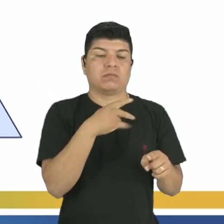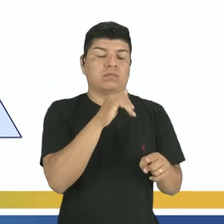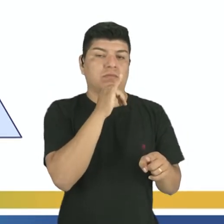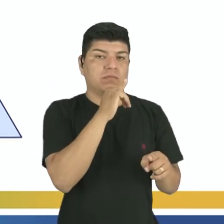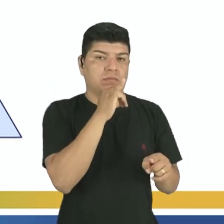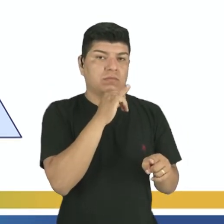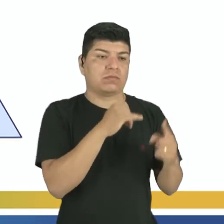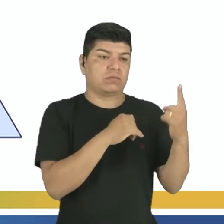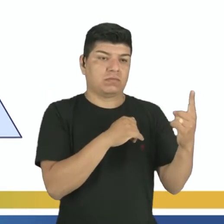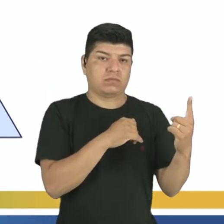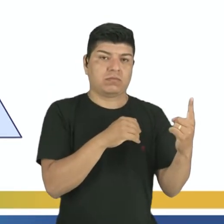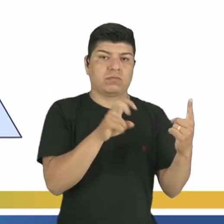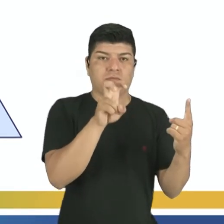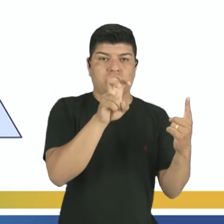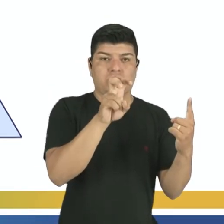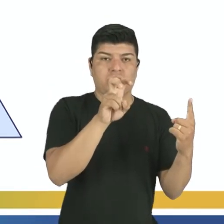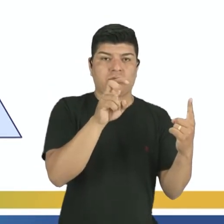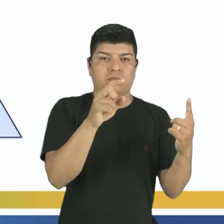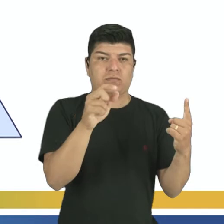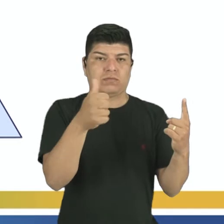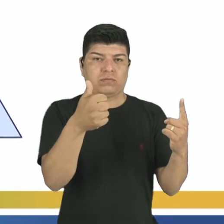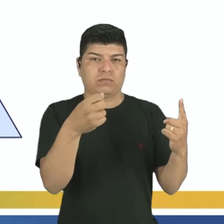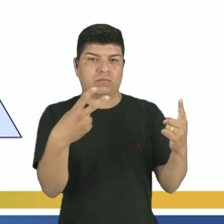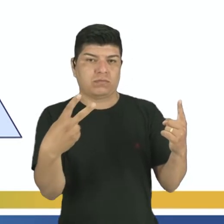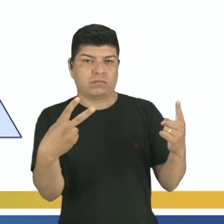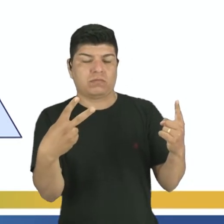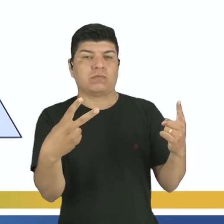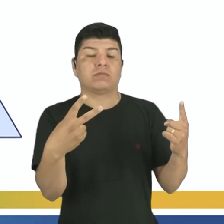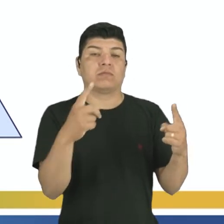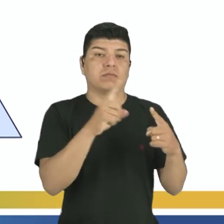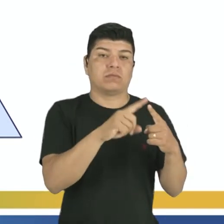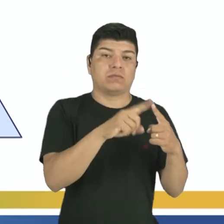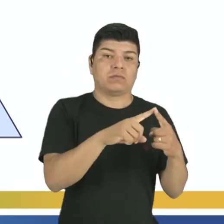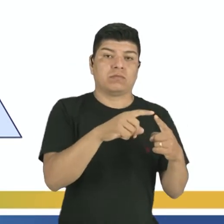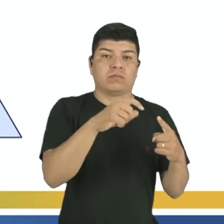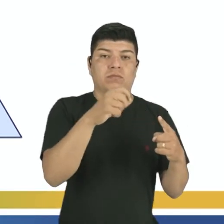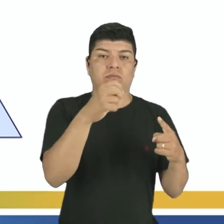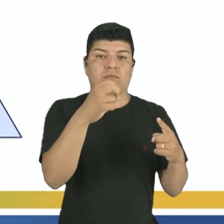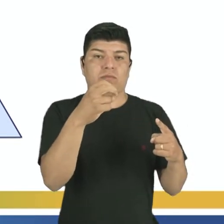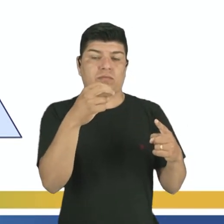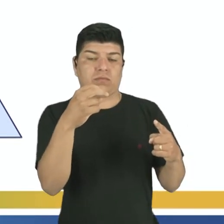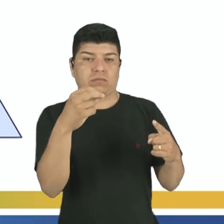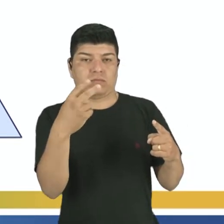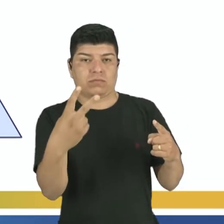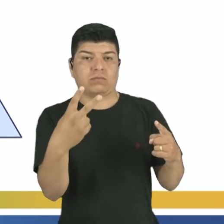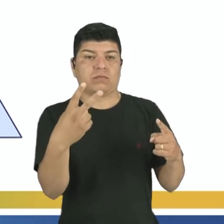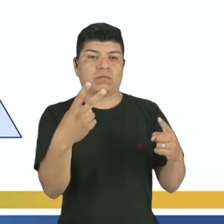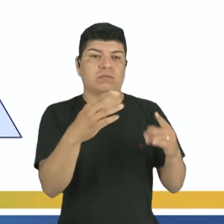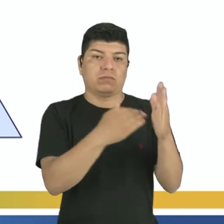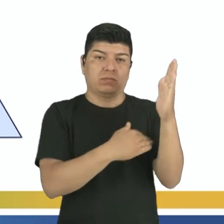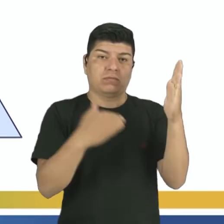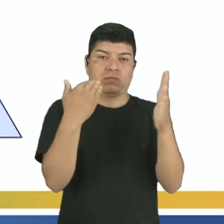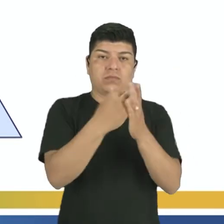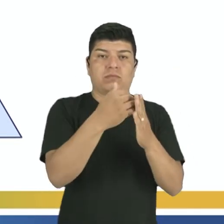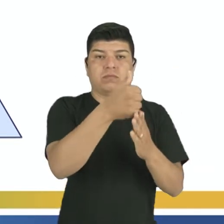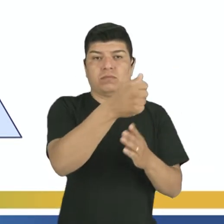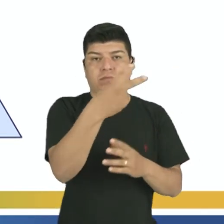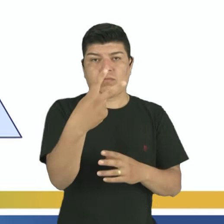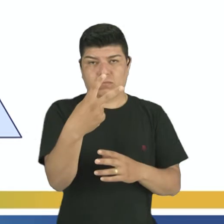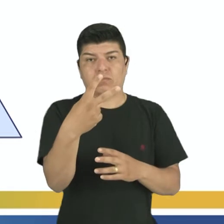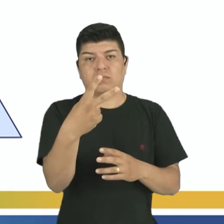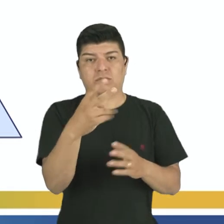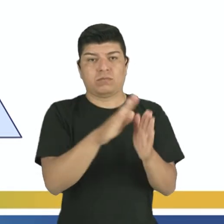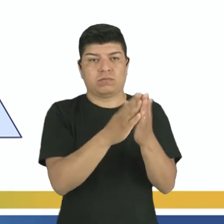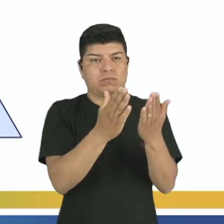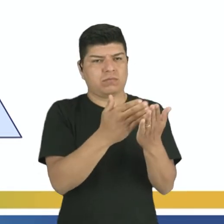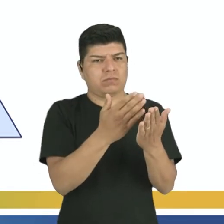exemplo, um triângulo com lados 5, 1 e 2, porque o 5 supera 1 mais 2. É só um detalhe importante aí, caso, né, tenha no seu livro e